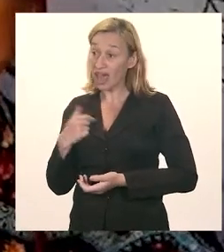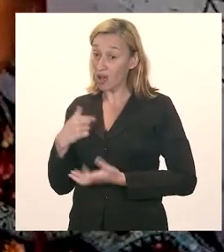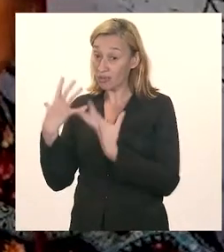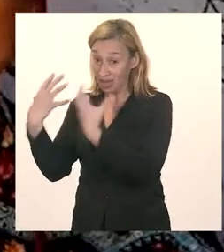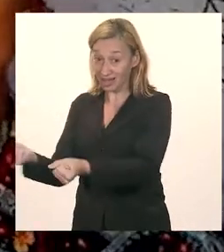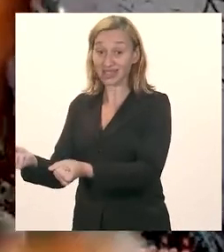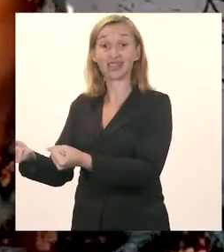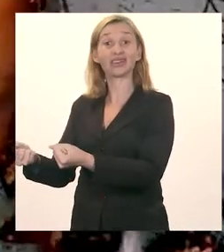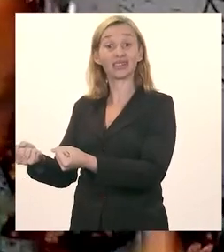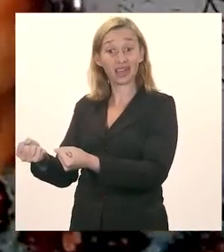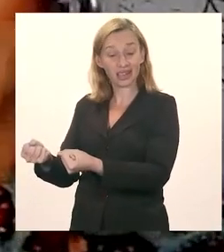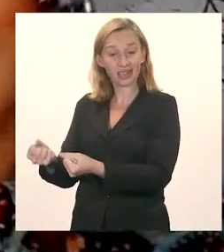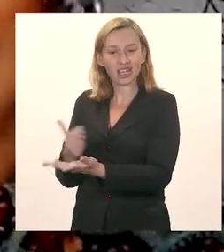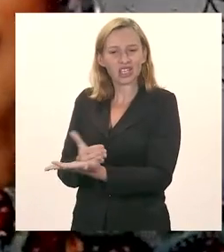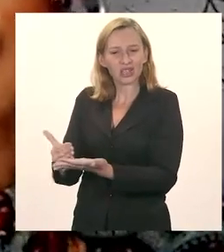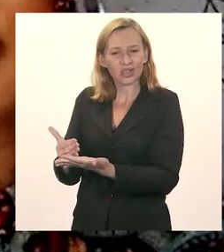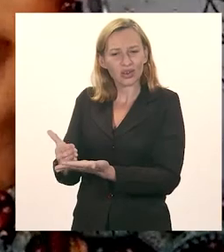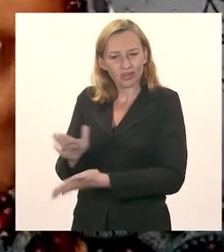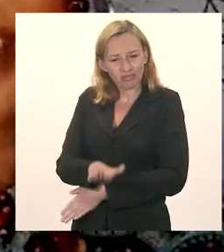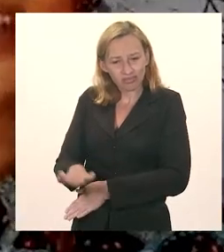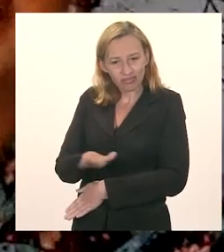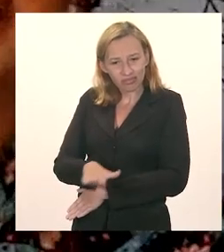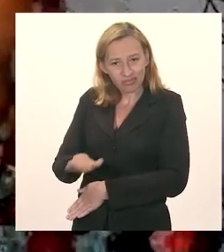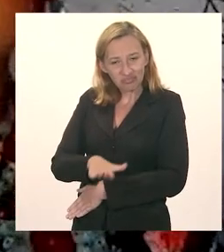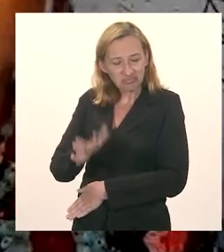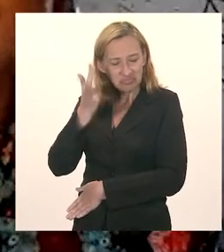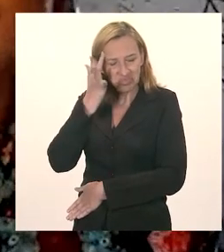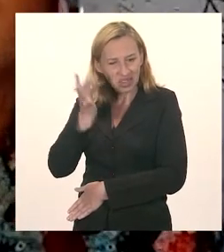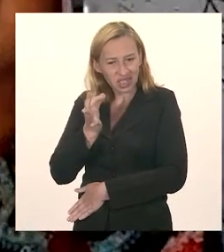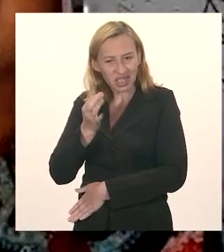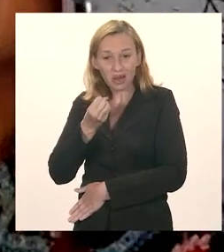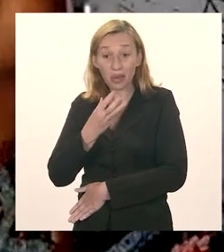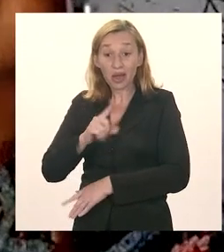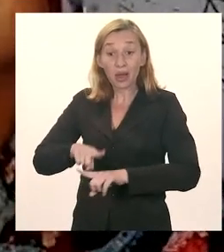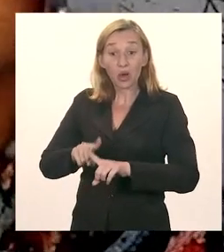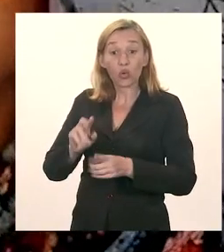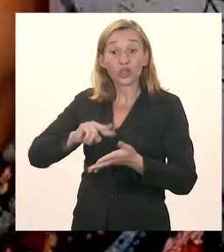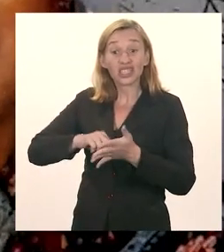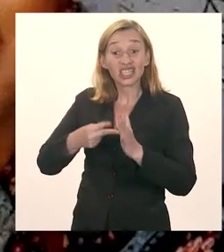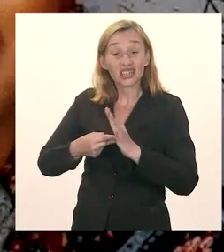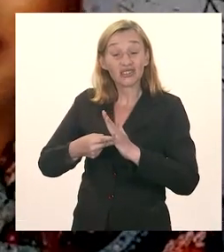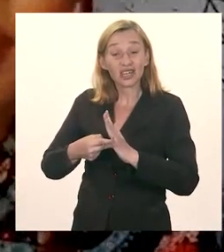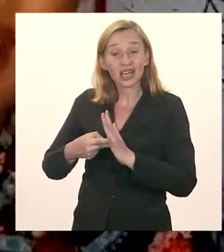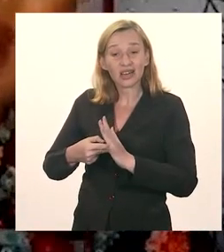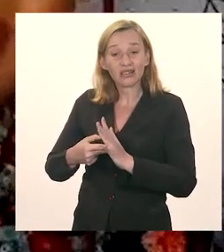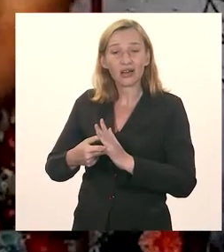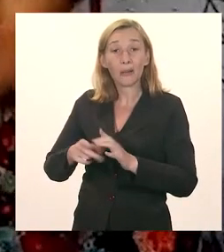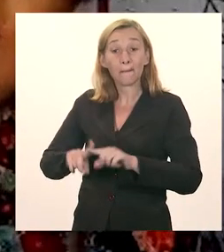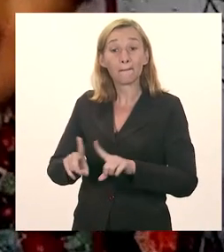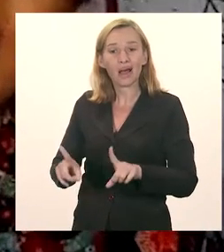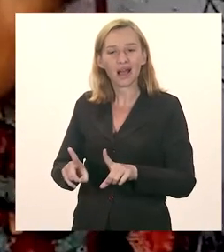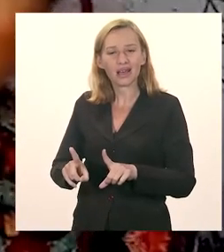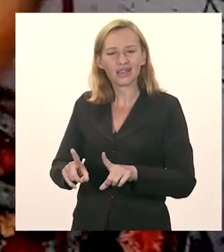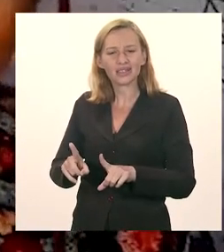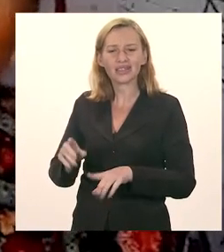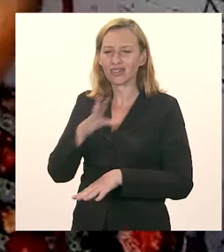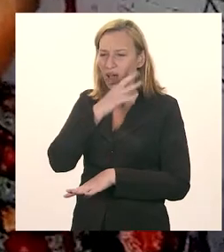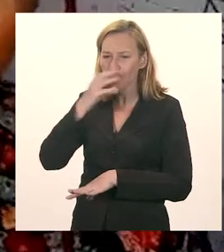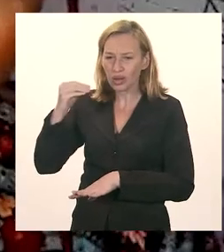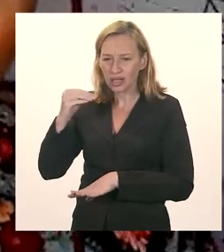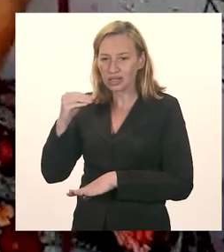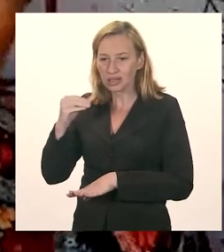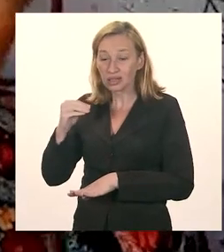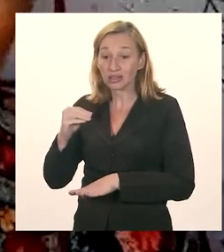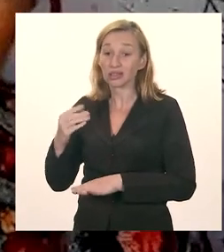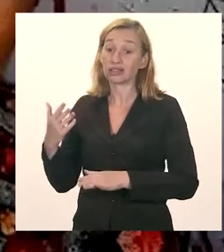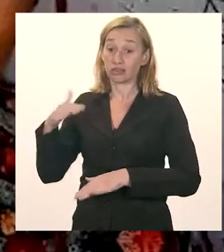a... Começou na minha infância, né? Ainda não entendia muito bem o que significava isso. Mas aí, da minha